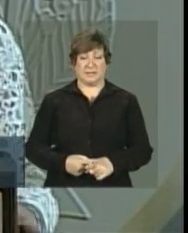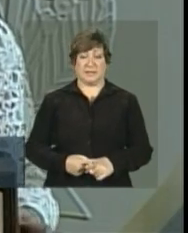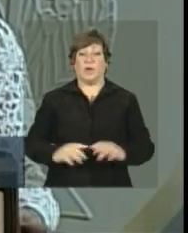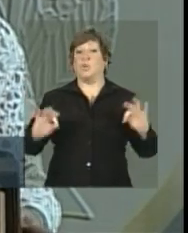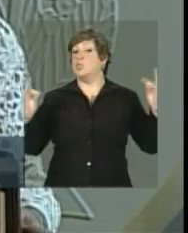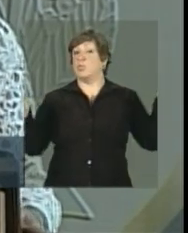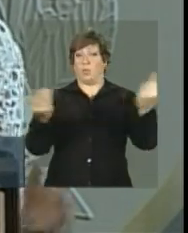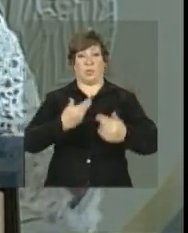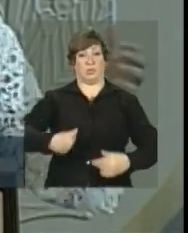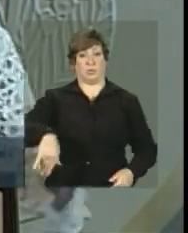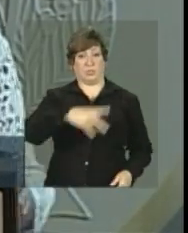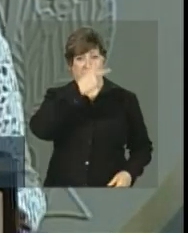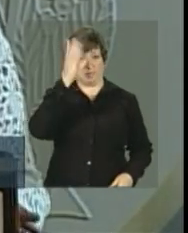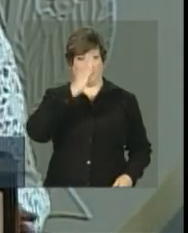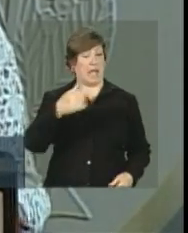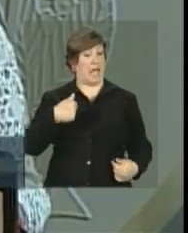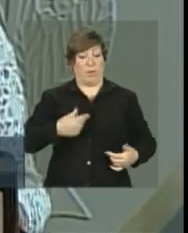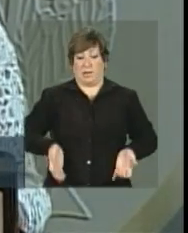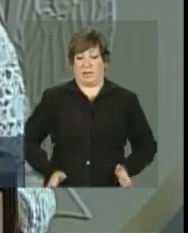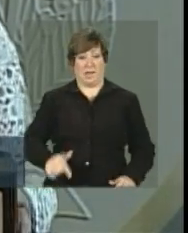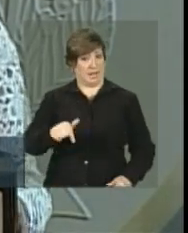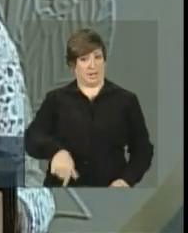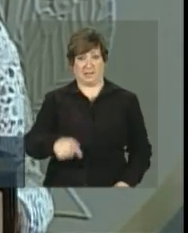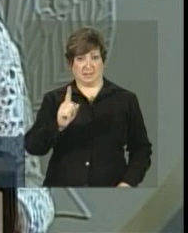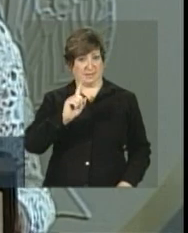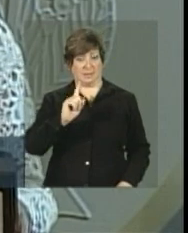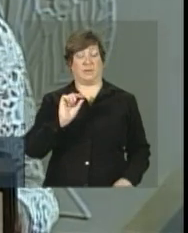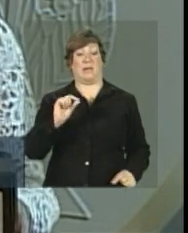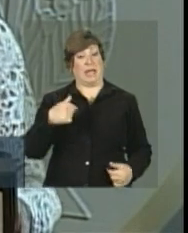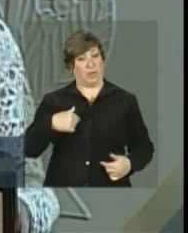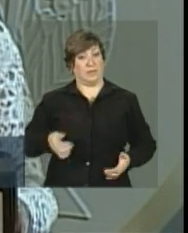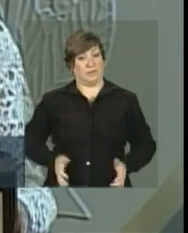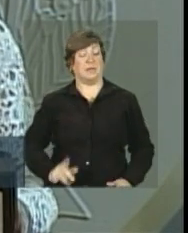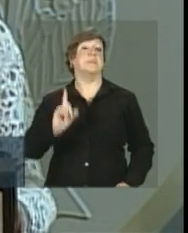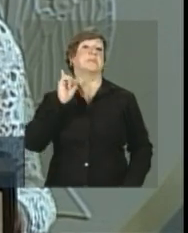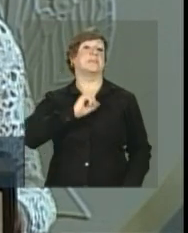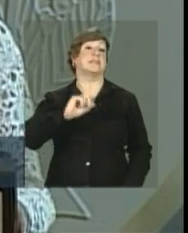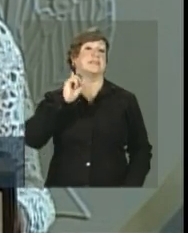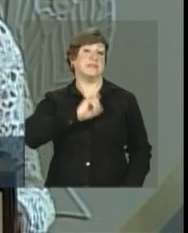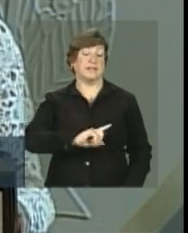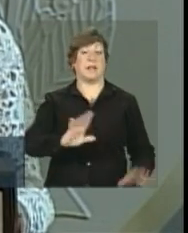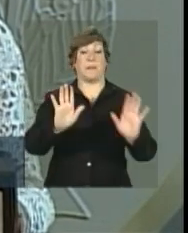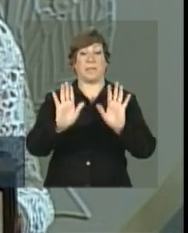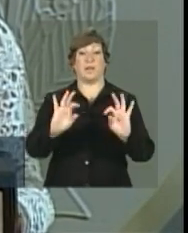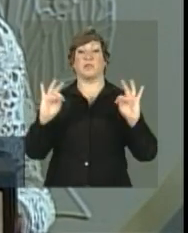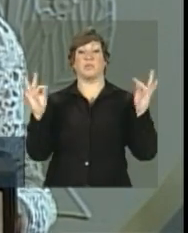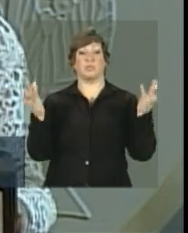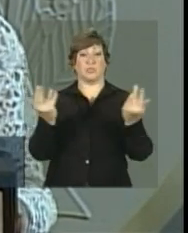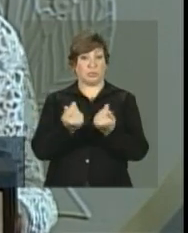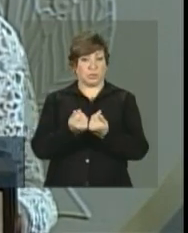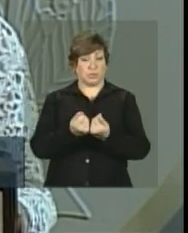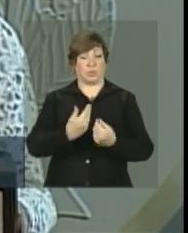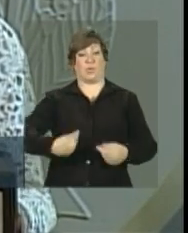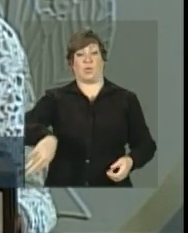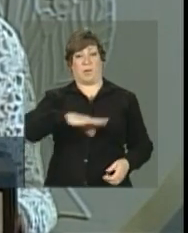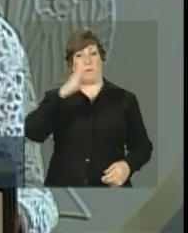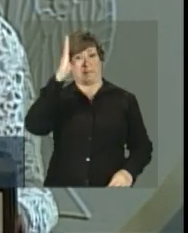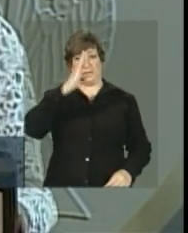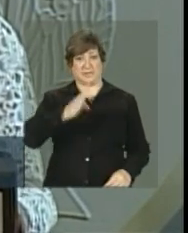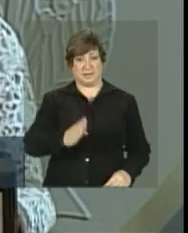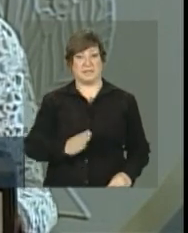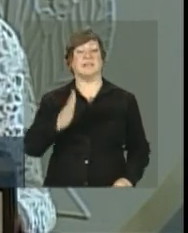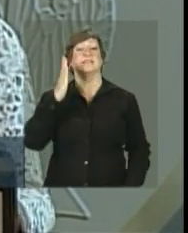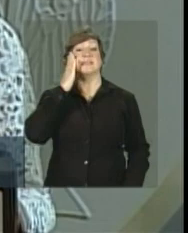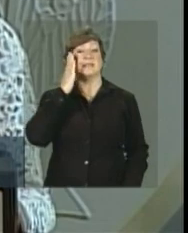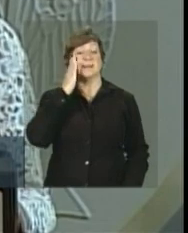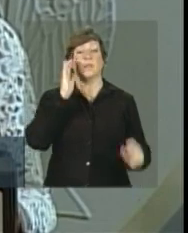nós brasileiros, eu não nasci aqui, eu sou mineira, mas todos nós brasileiros sabemos o